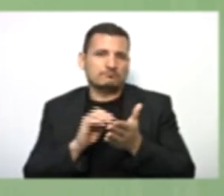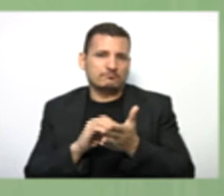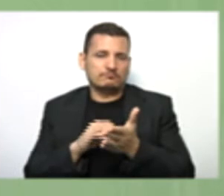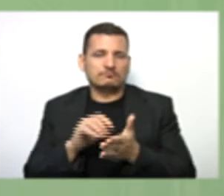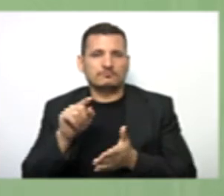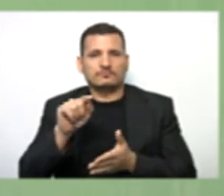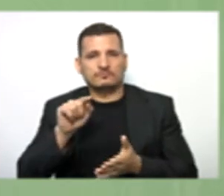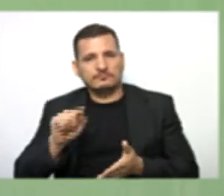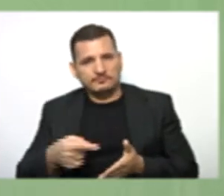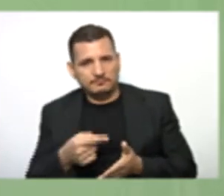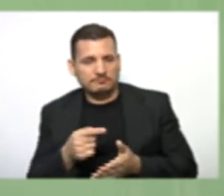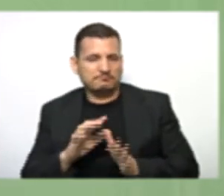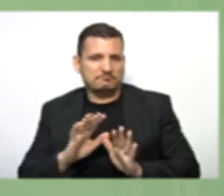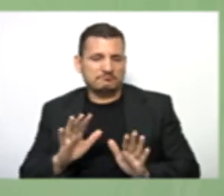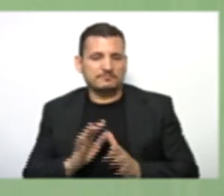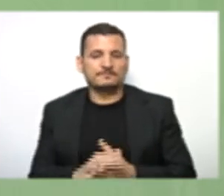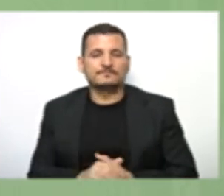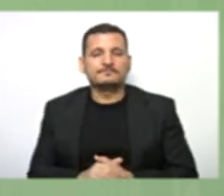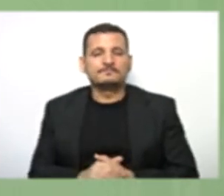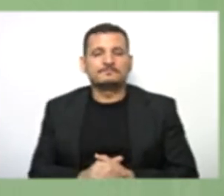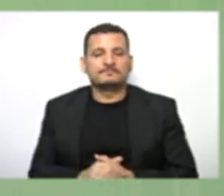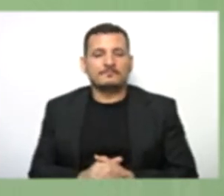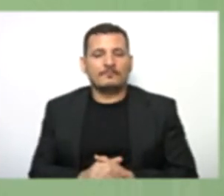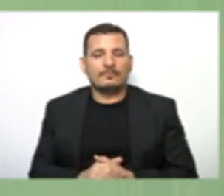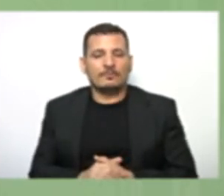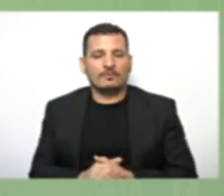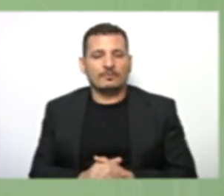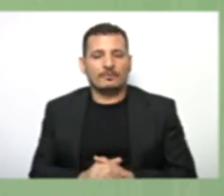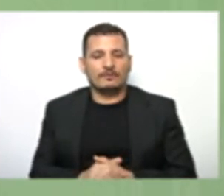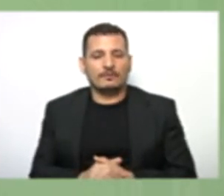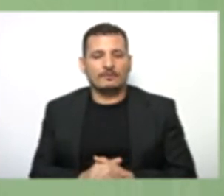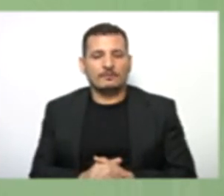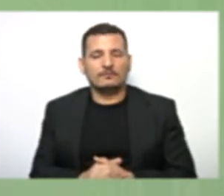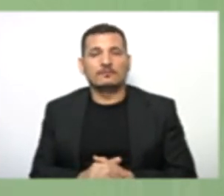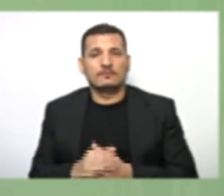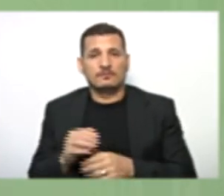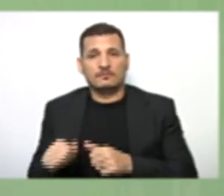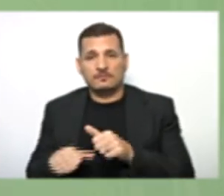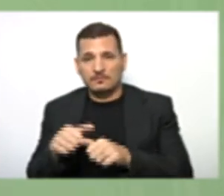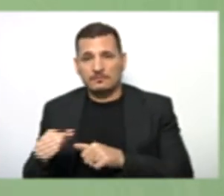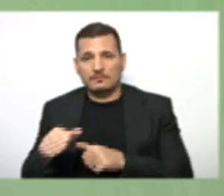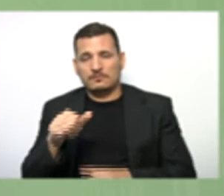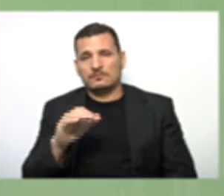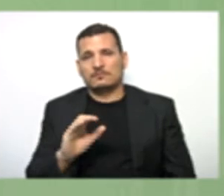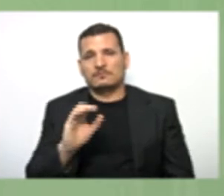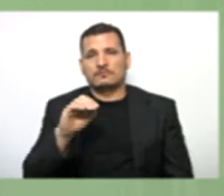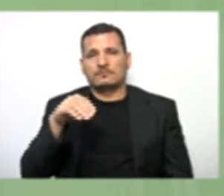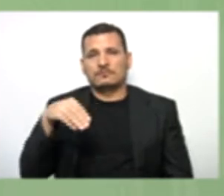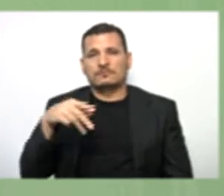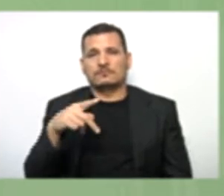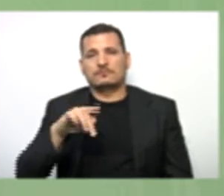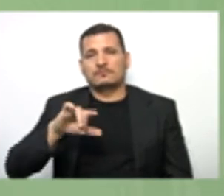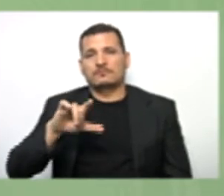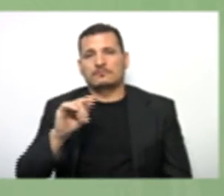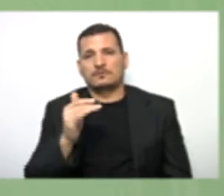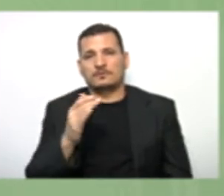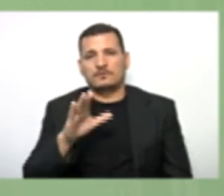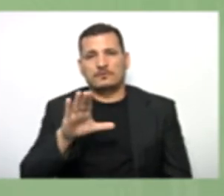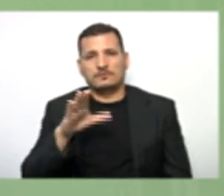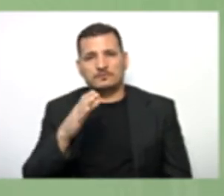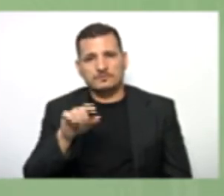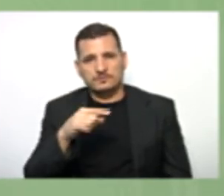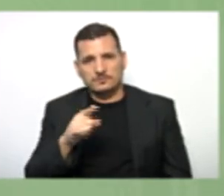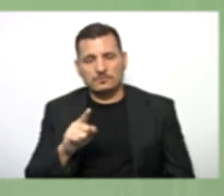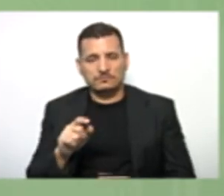ponto e vírgula, aquelas coisas. Na etapa de compilação, a etapa compilador, ela vai transformar